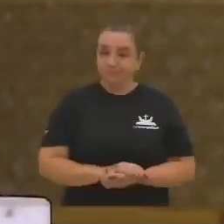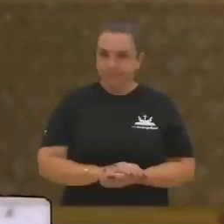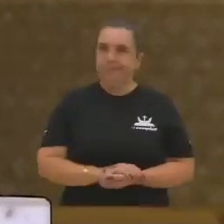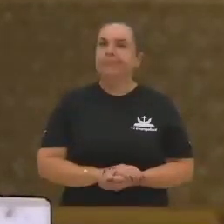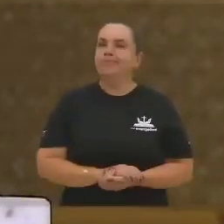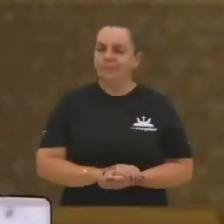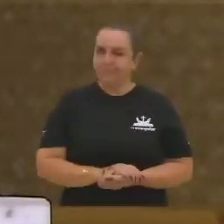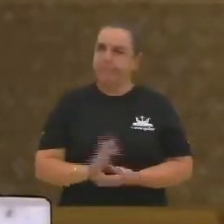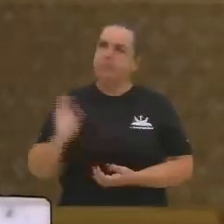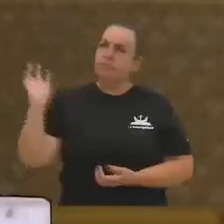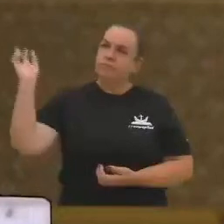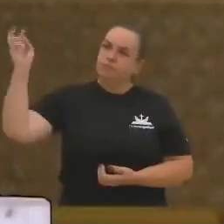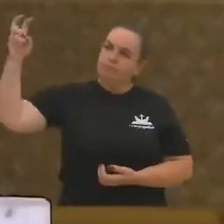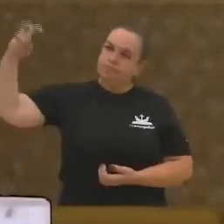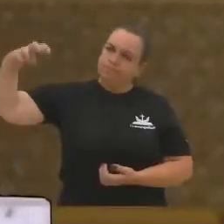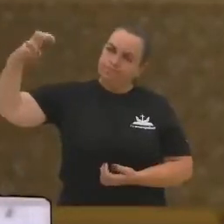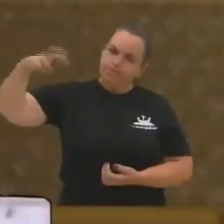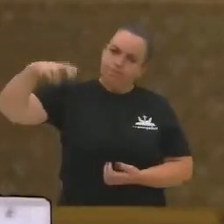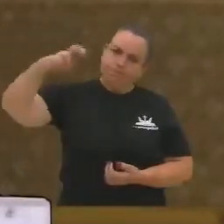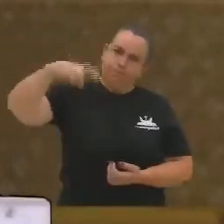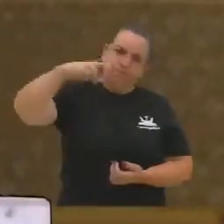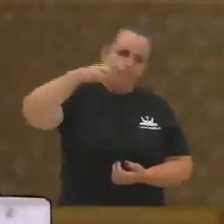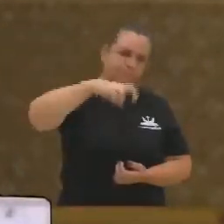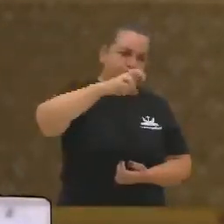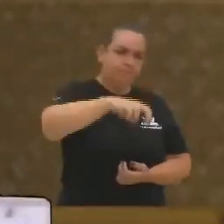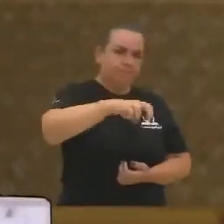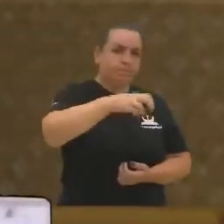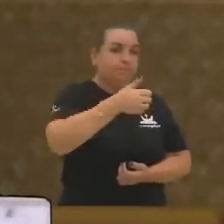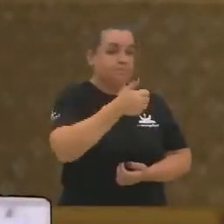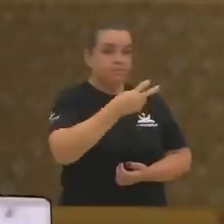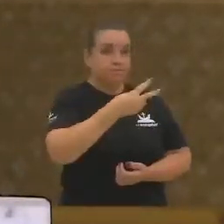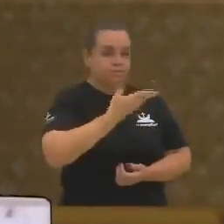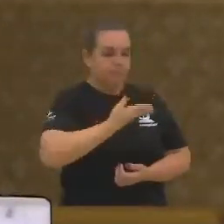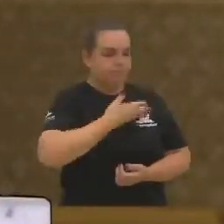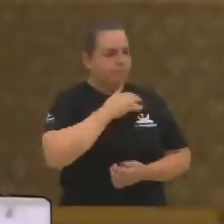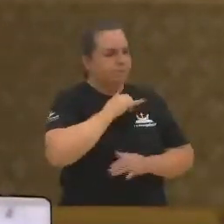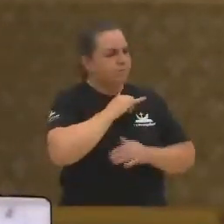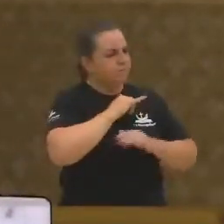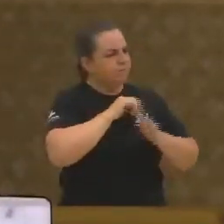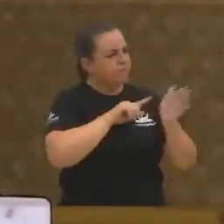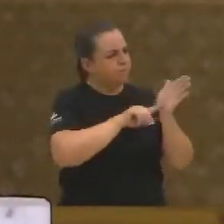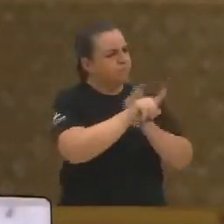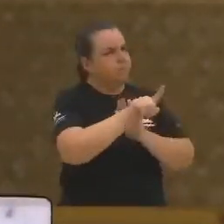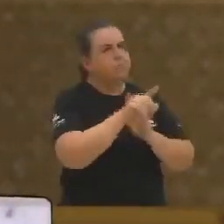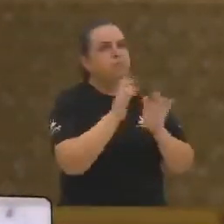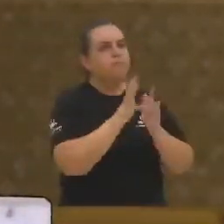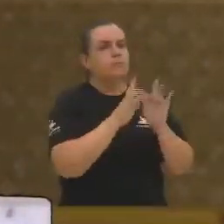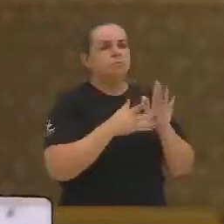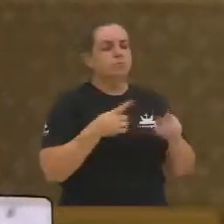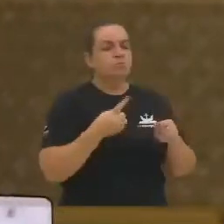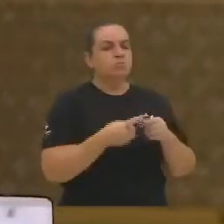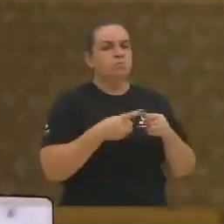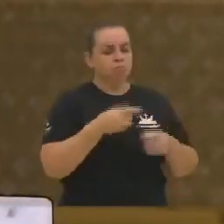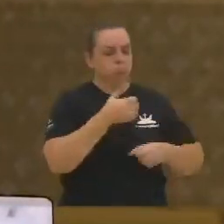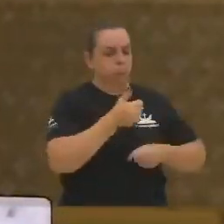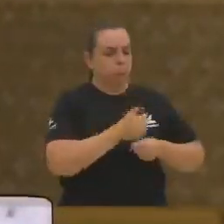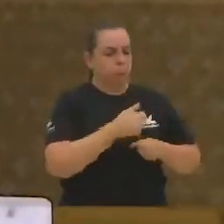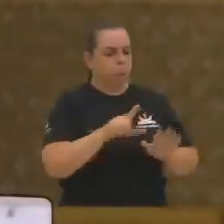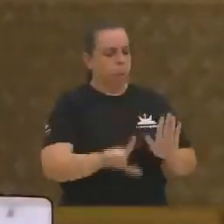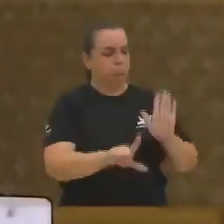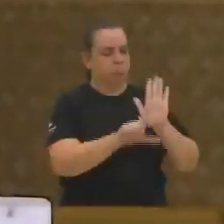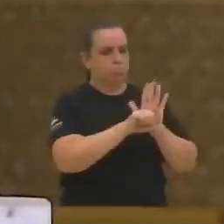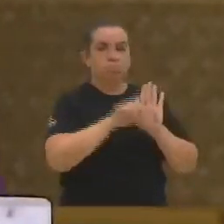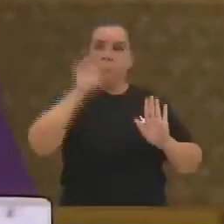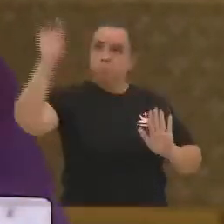Ao descerem do monte, os discípulos perguntaram a Jesus: por que os mestres da lei dizem que